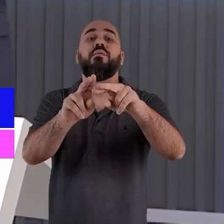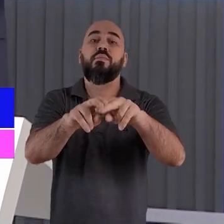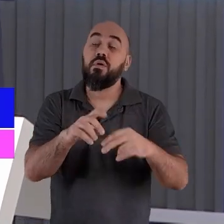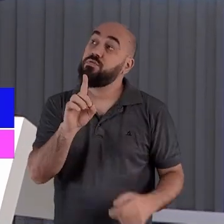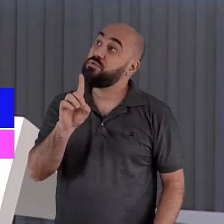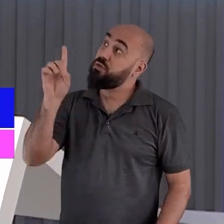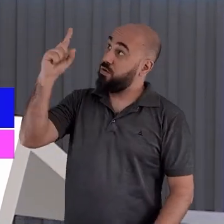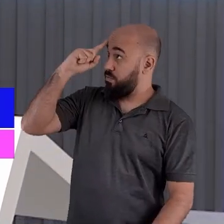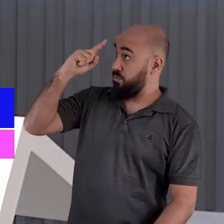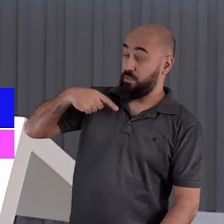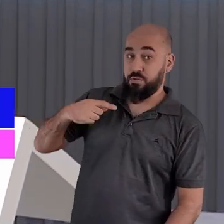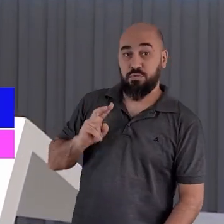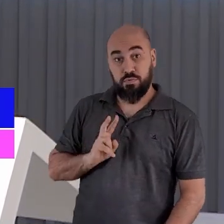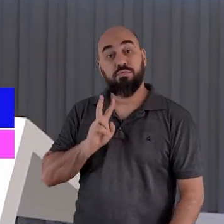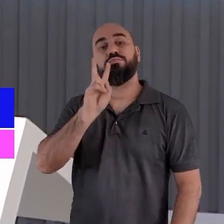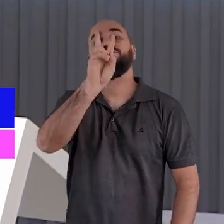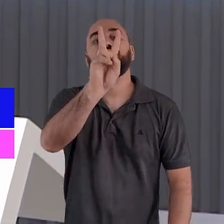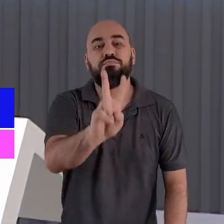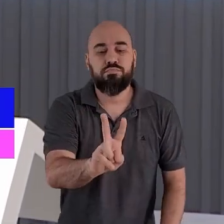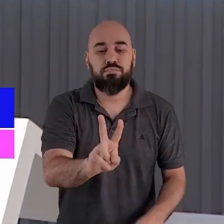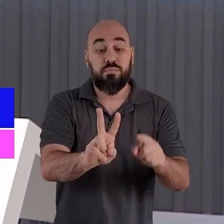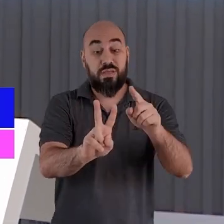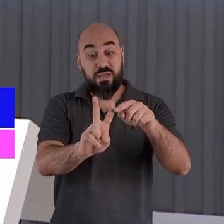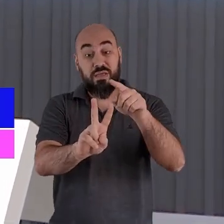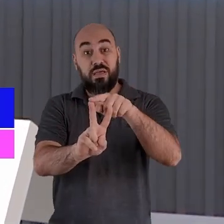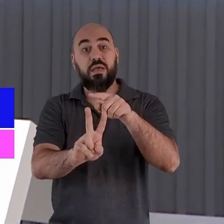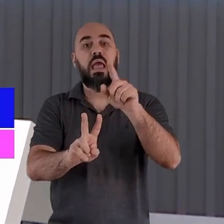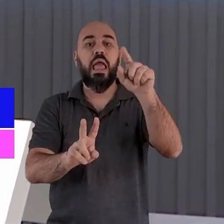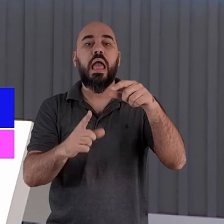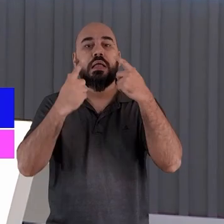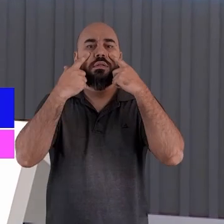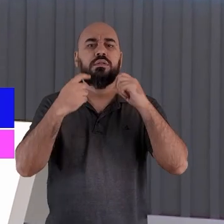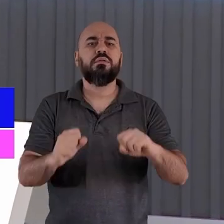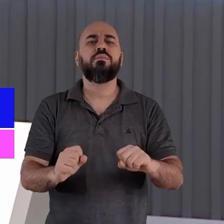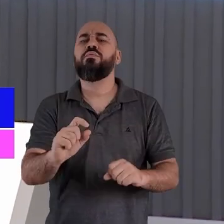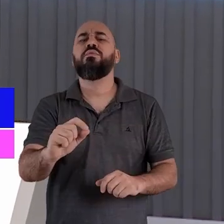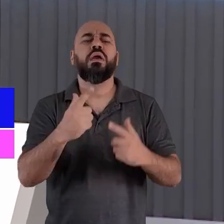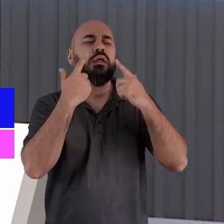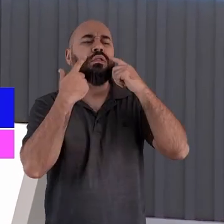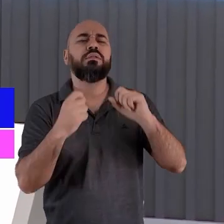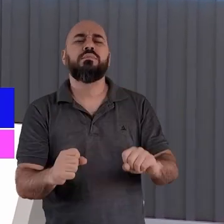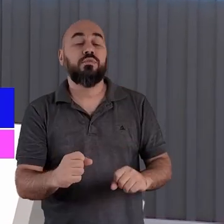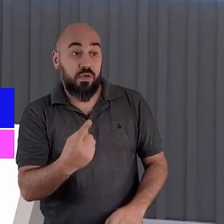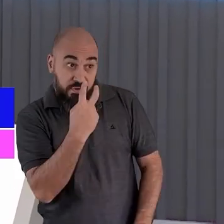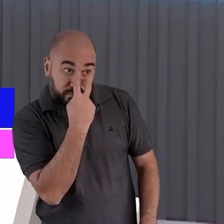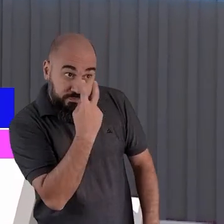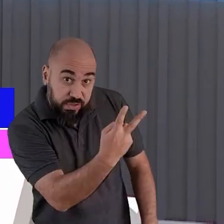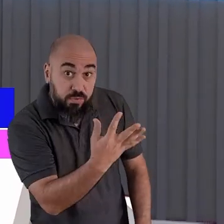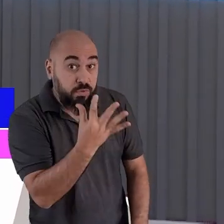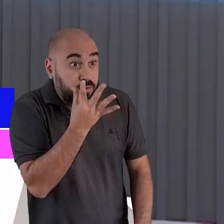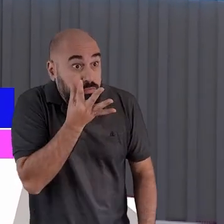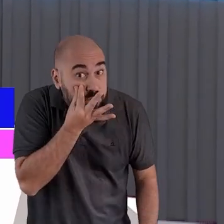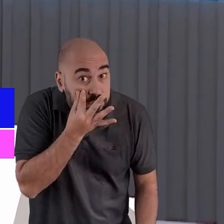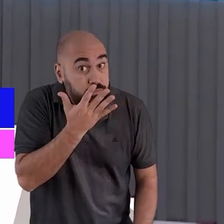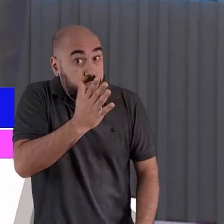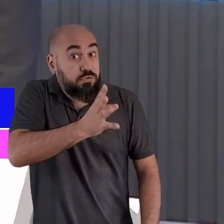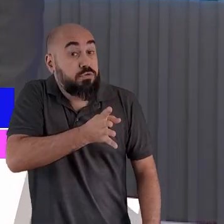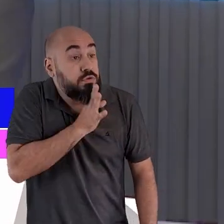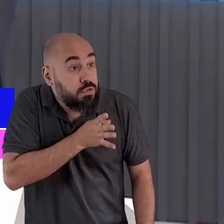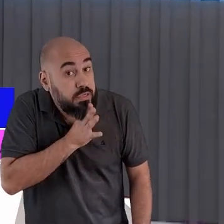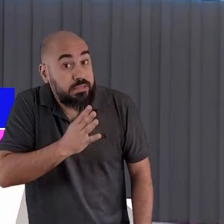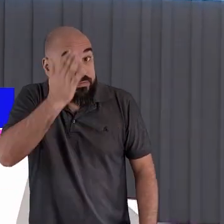O testemunho é alguém que fala de algo que viu, é o testemunho daquele que conhece, daquele que